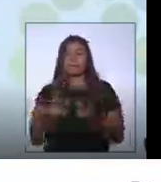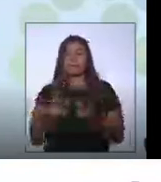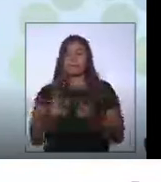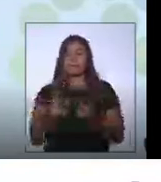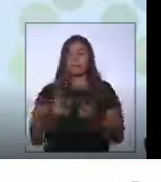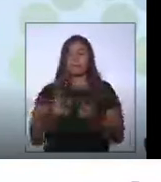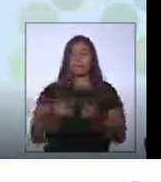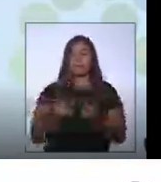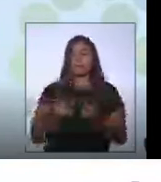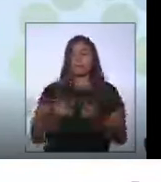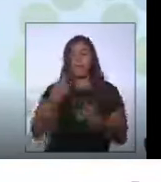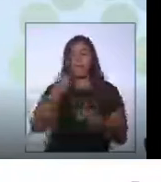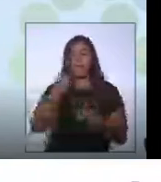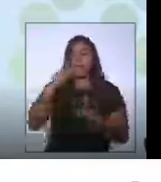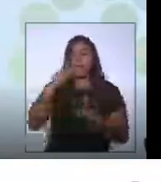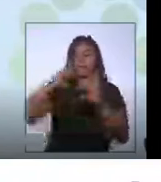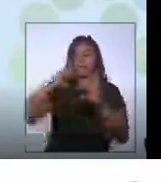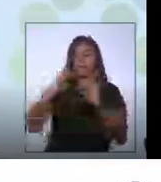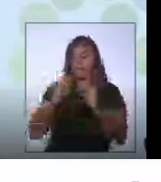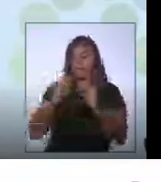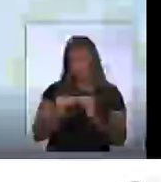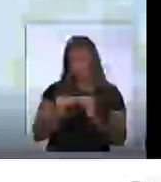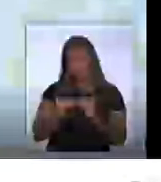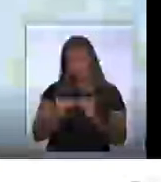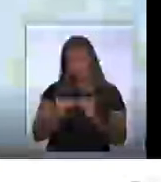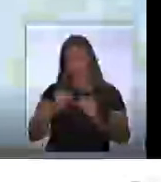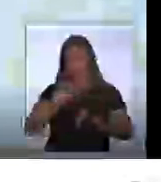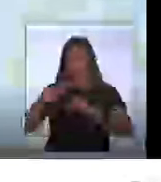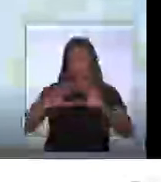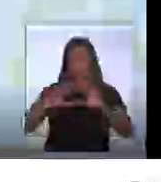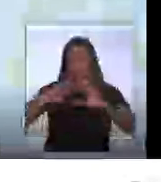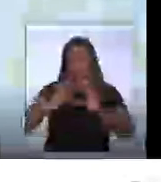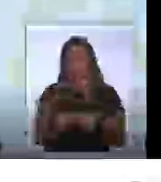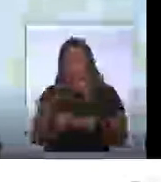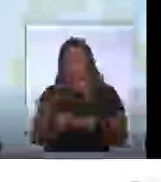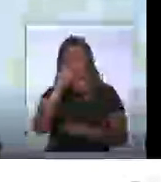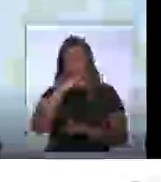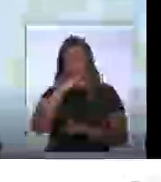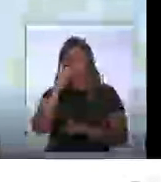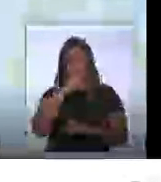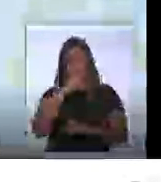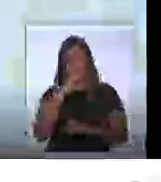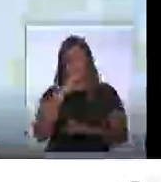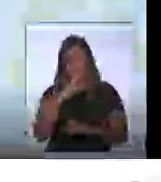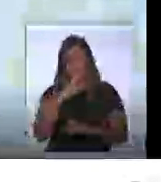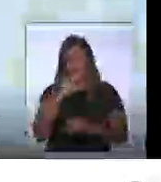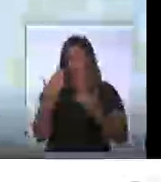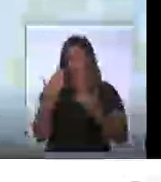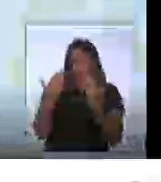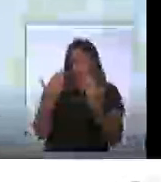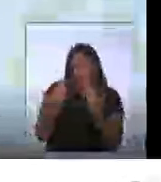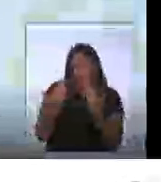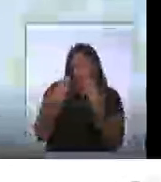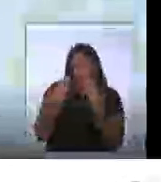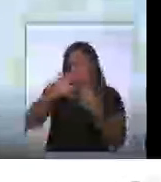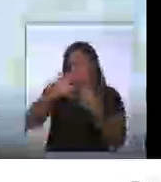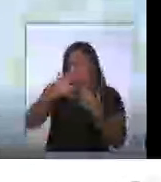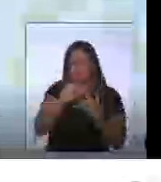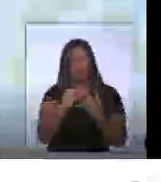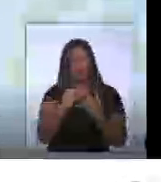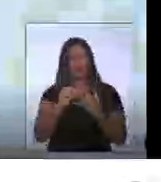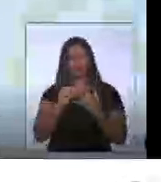encarar toda notícia como uma fake news. Toda notícia. Duvide de tudo, duvide de todos.